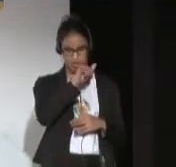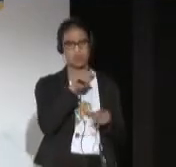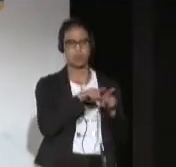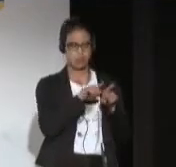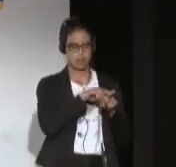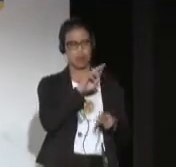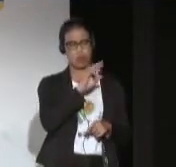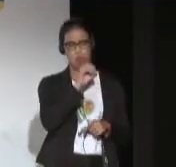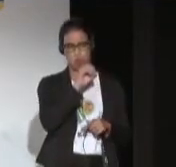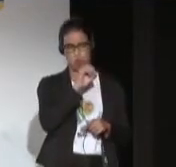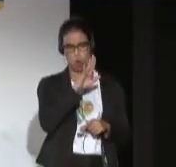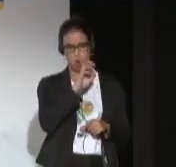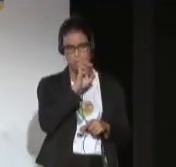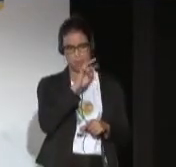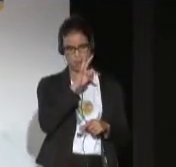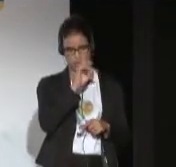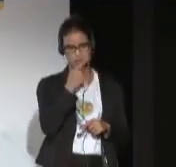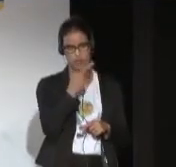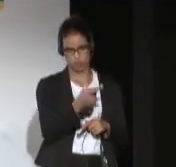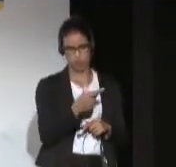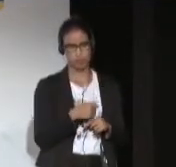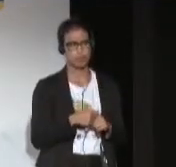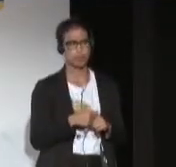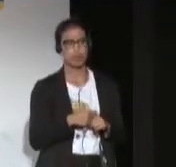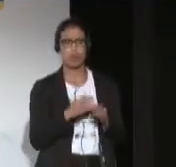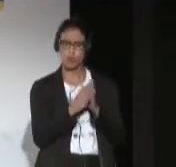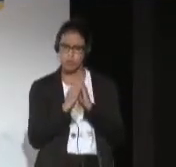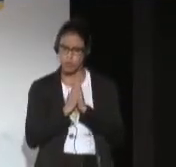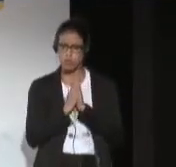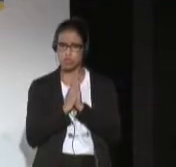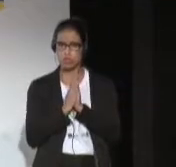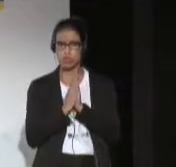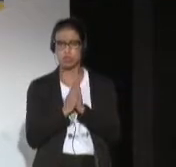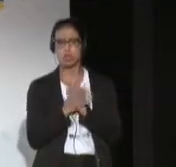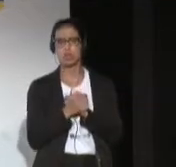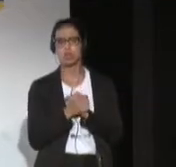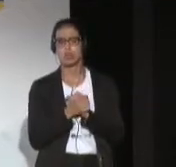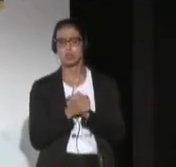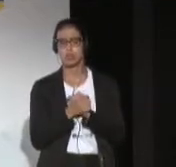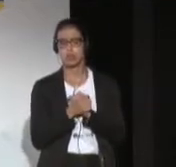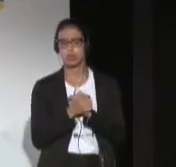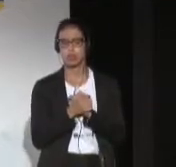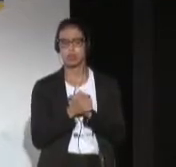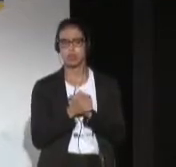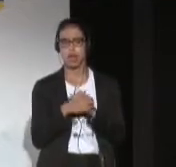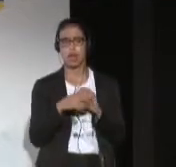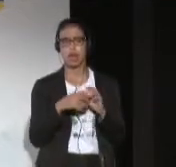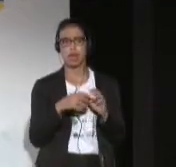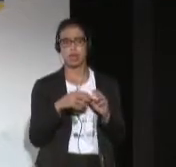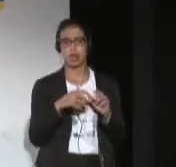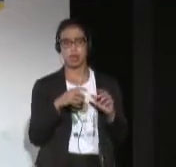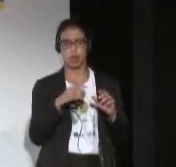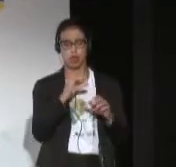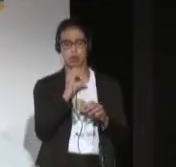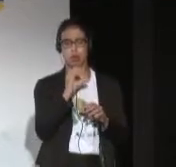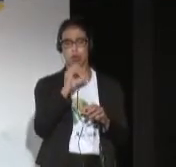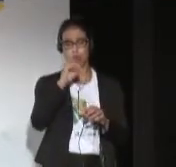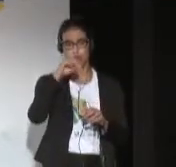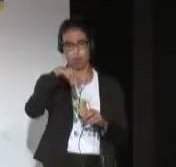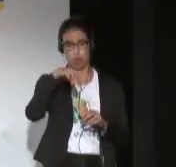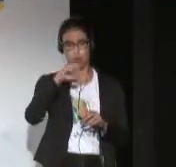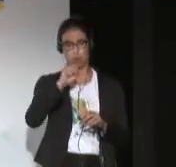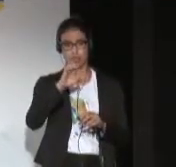favor para vocês nesse sentido. Eu acho que a gente tem que fazer um agradecimento especial aos 27 técnicos do CONSED que